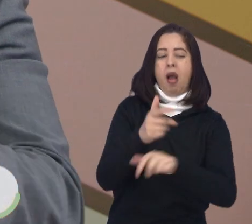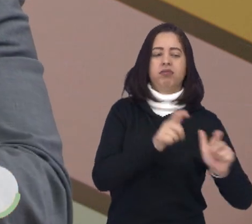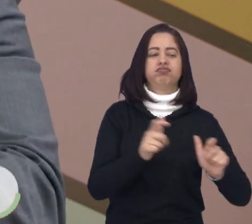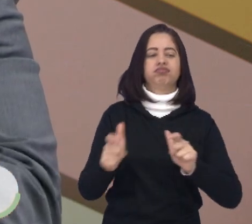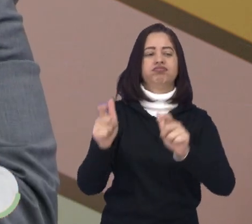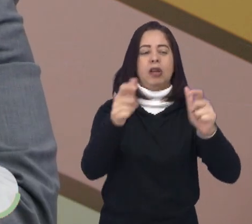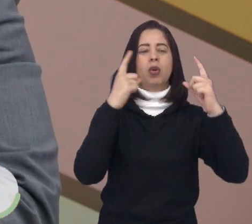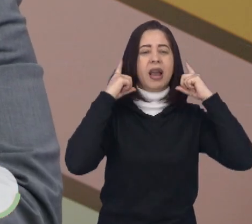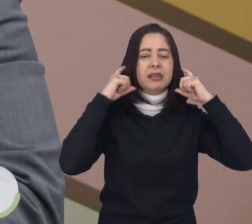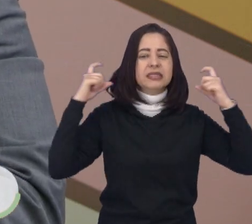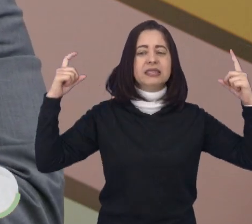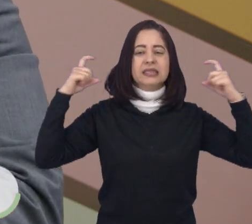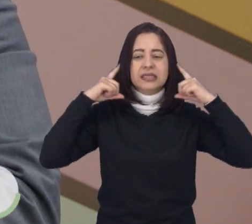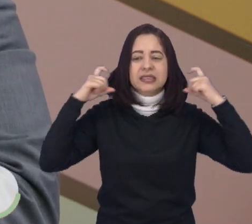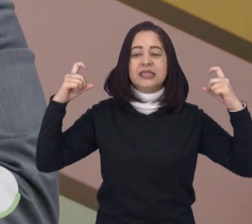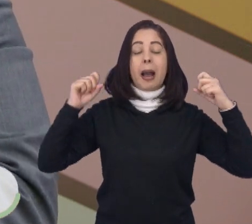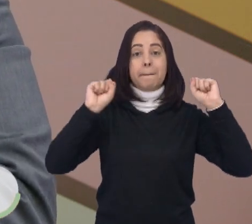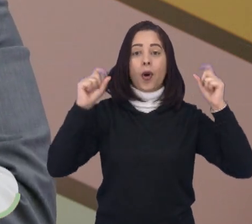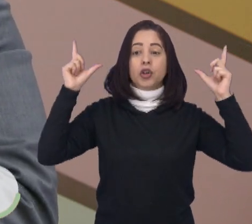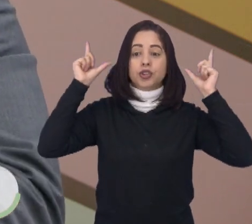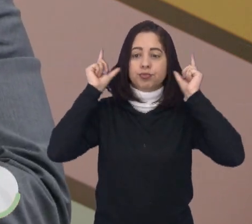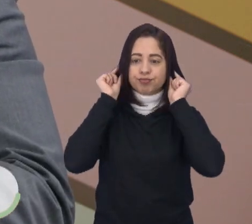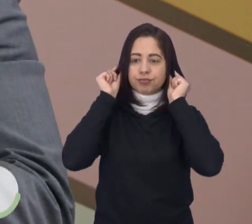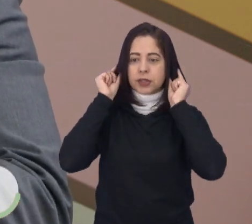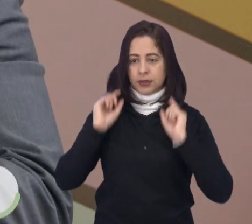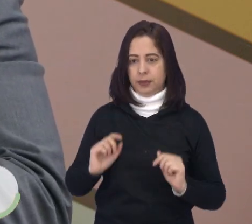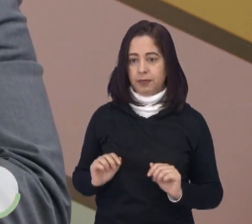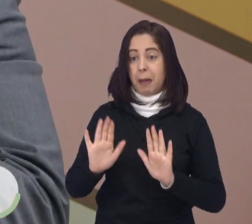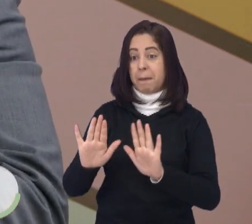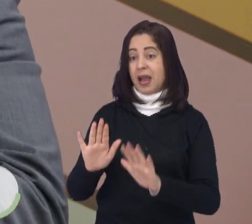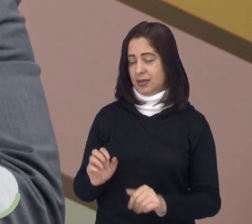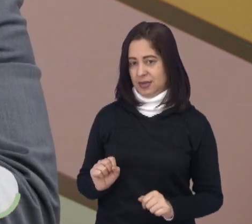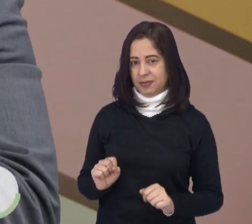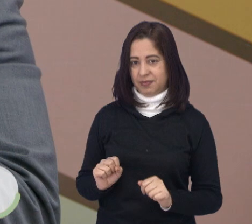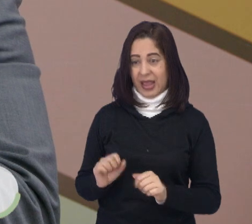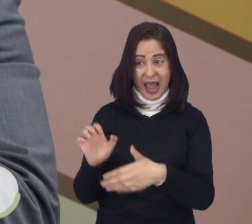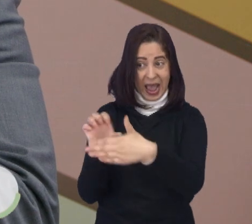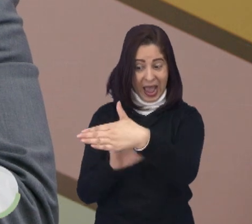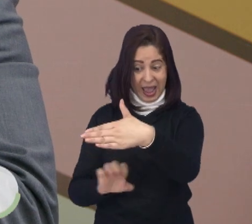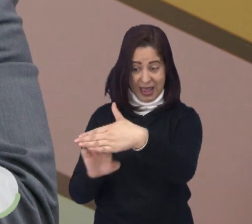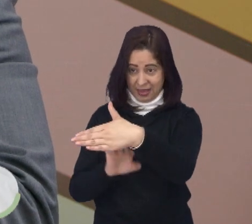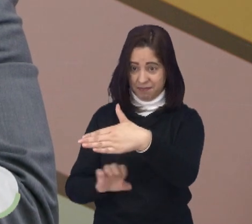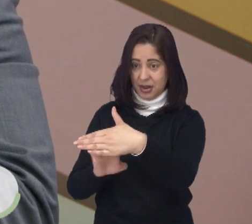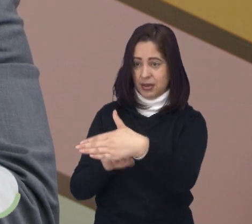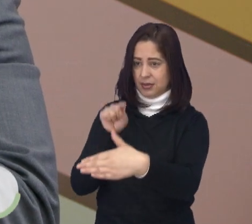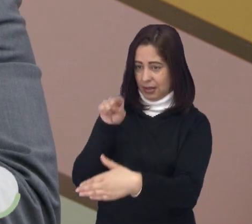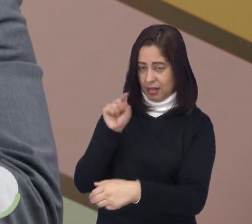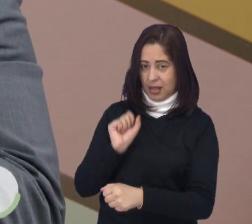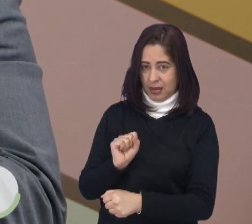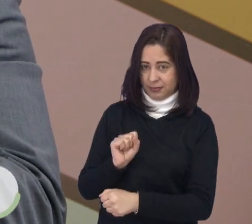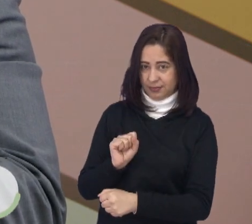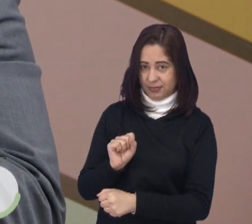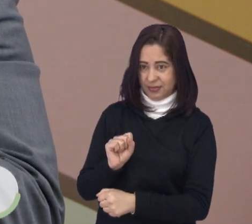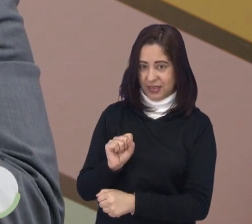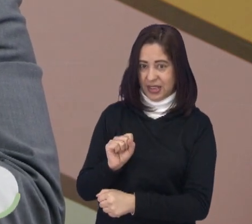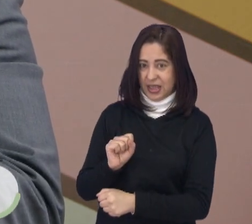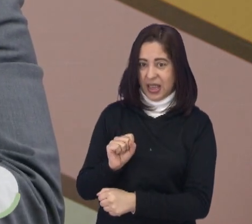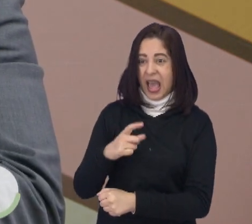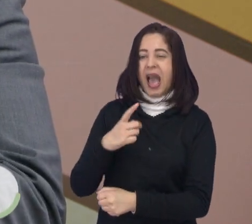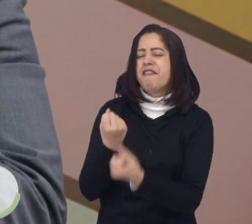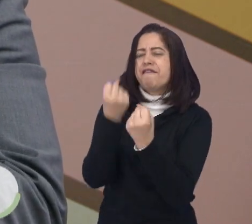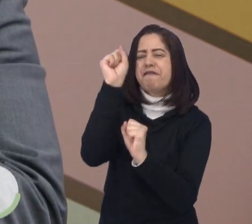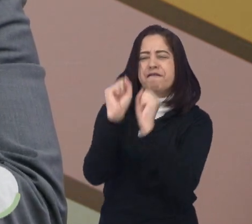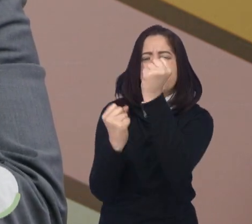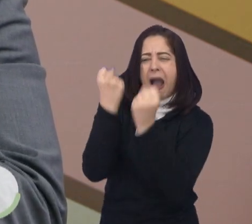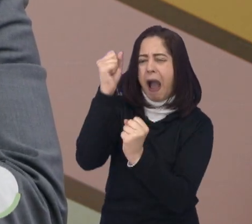a essa perda auditiva. Mas, falando de empresa, uma empresa que possui esse risco de ruído, né? Ela tem que ter todo